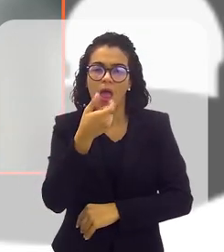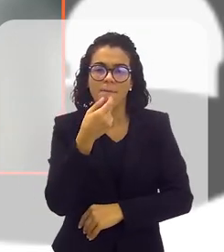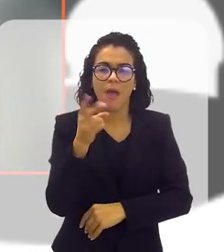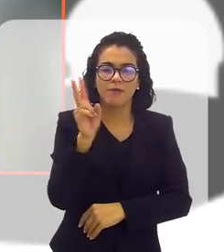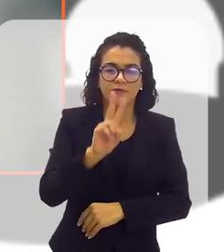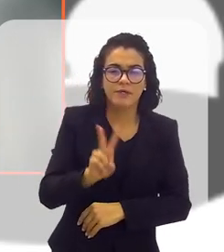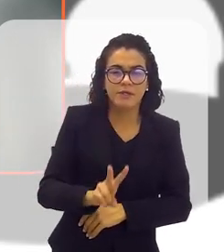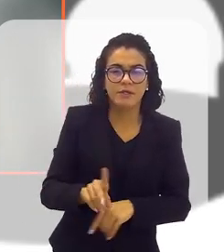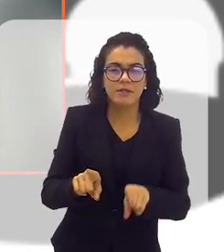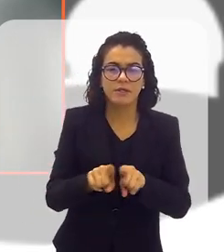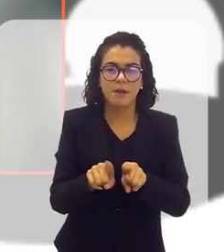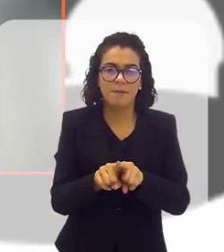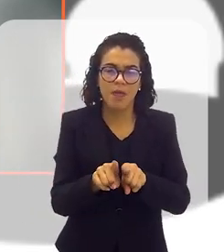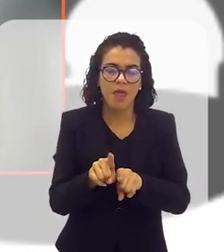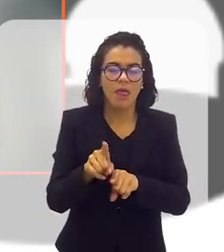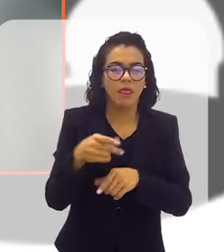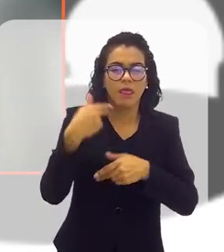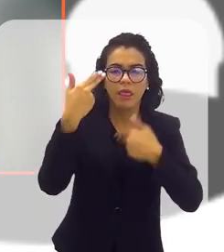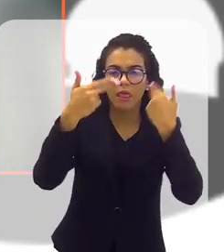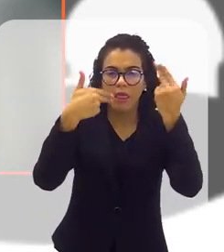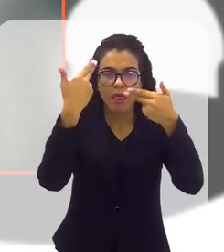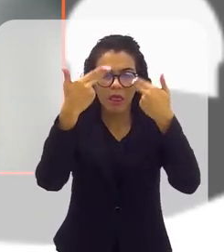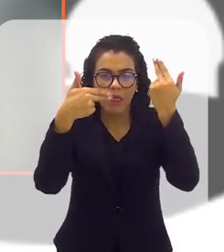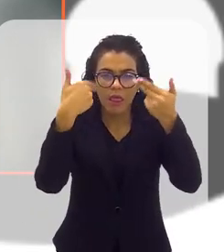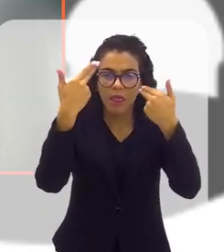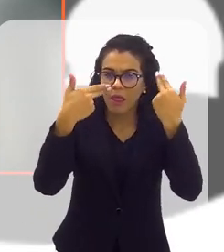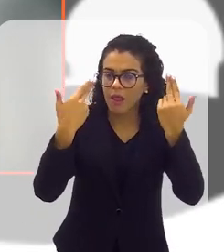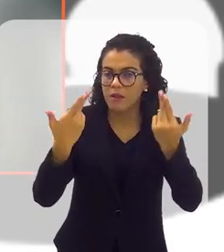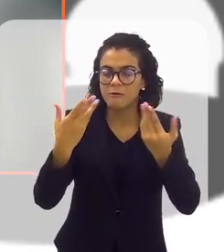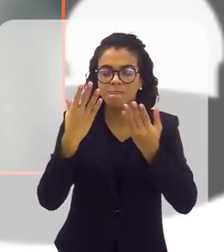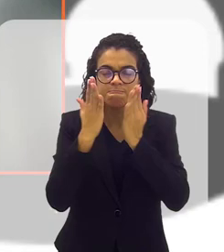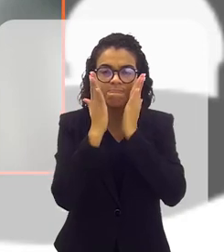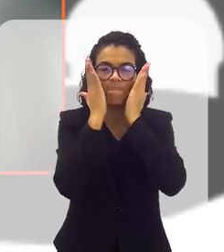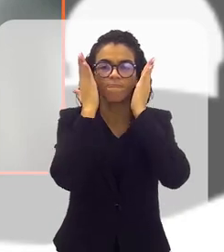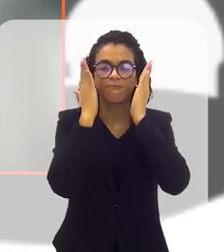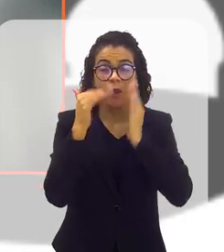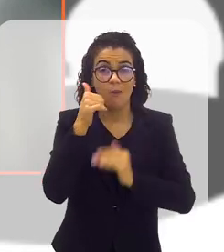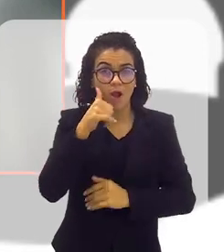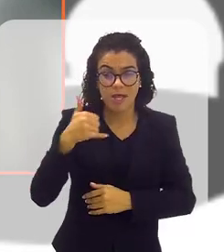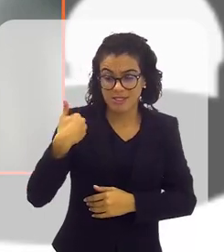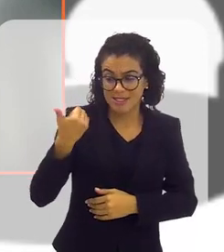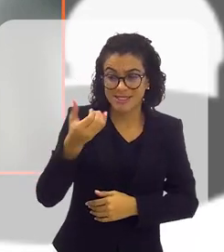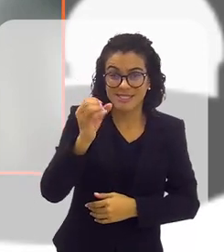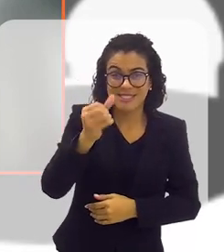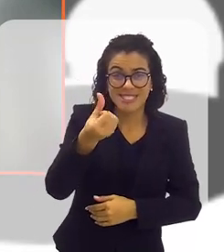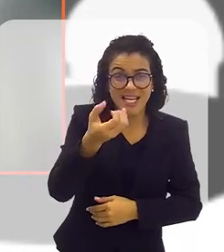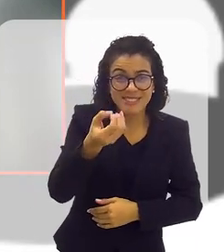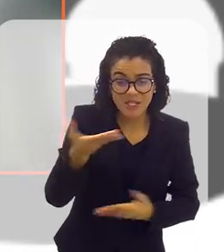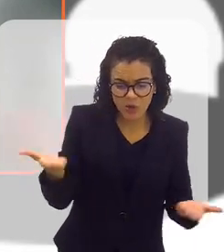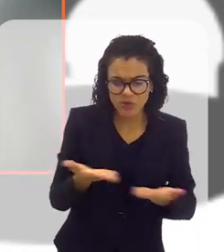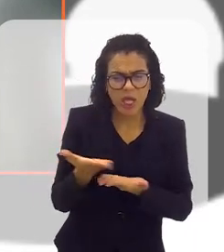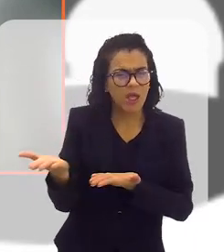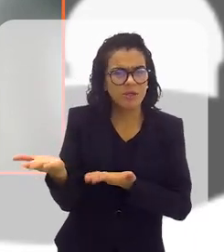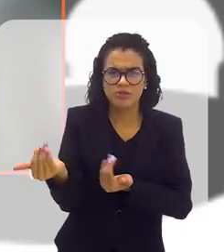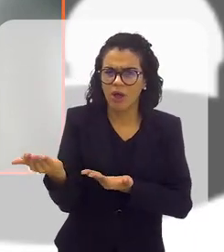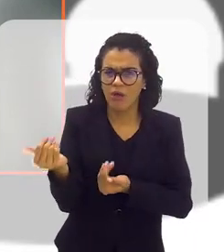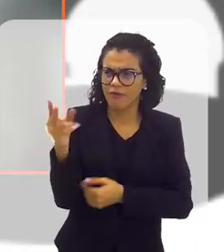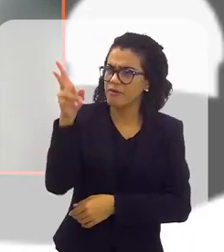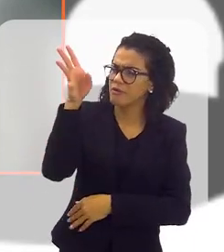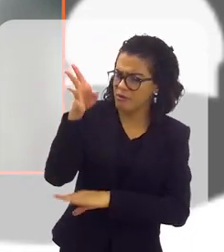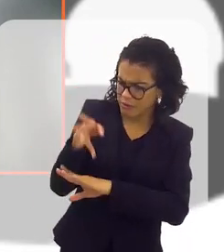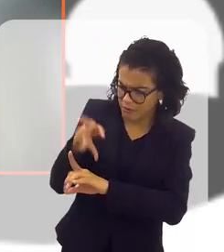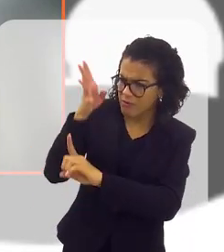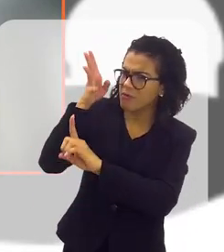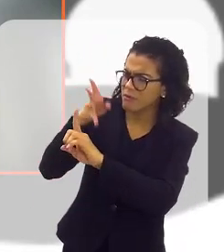tantos remédios e vitaminas aí, e procedimentos e recursos. Hoje, a mulher de 60 anos, ela está jovem, ela